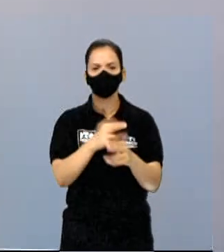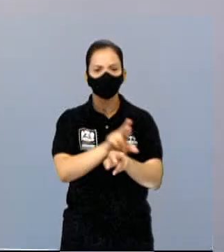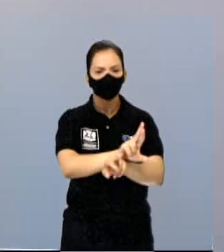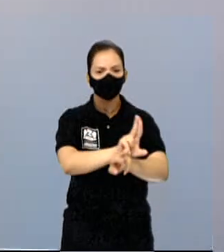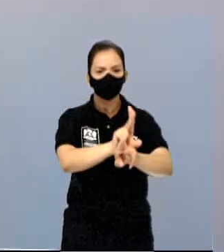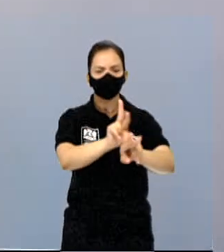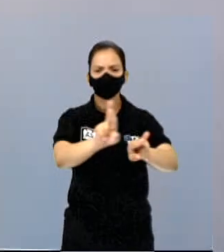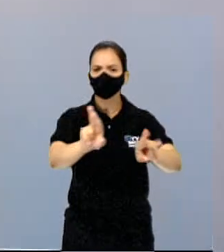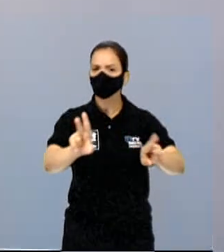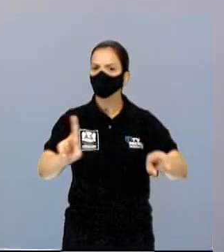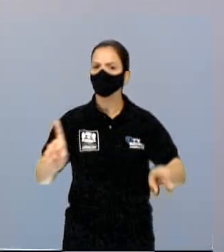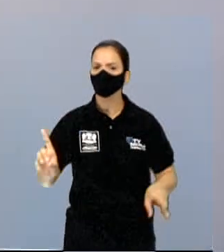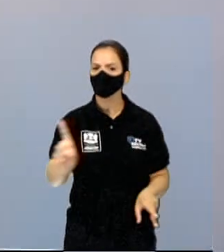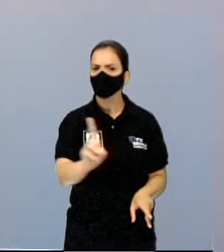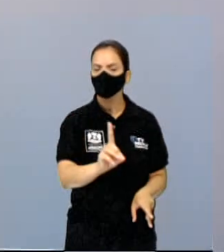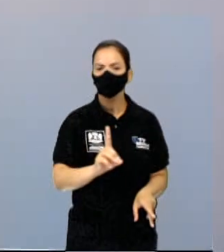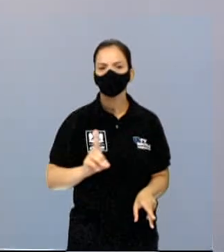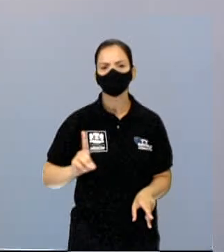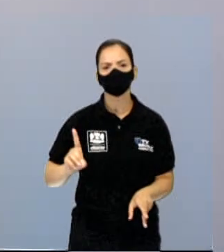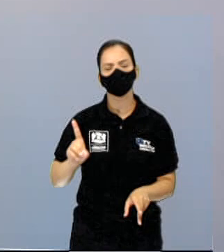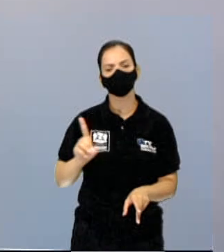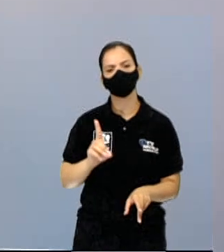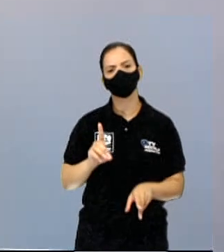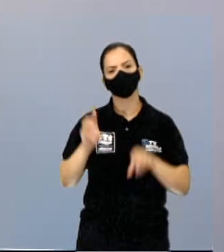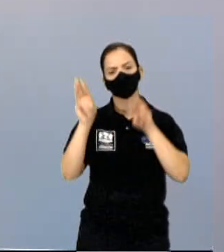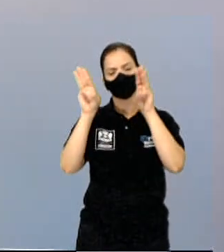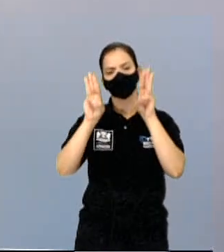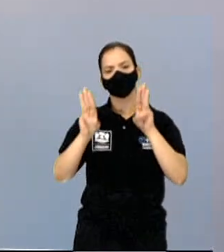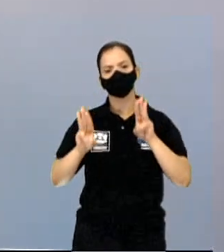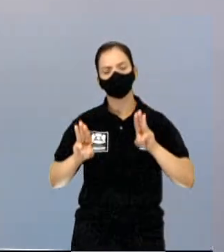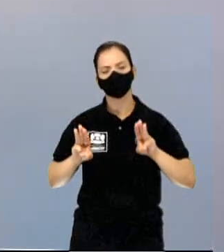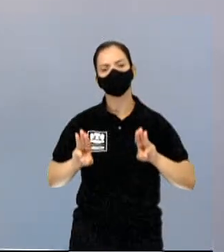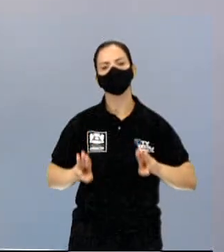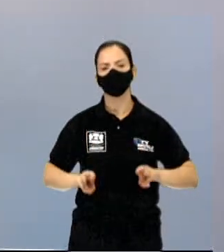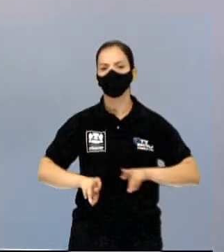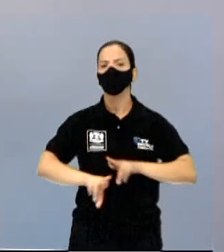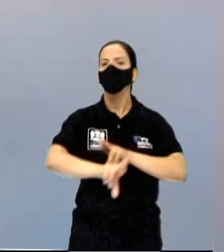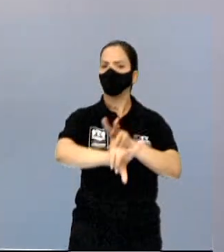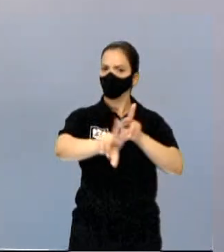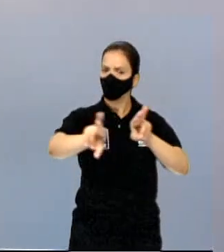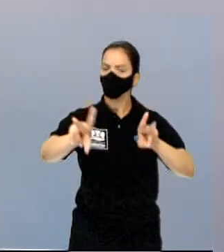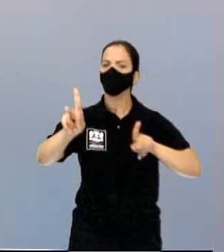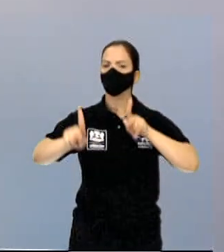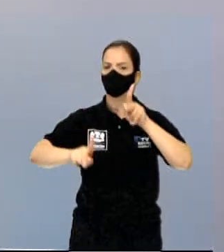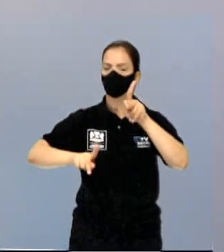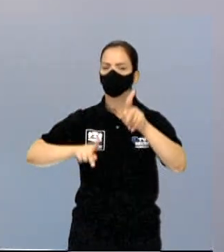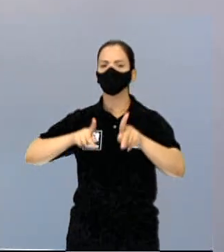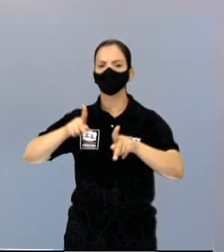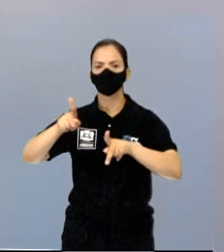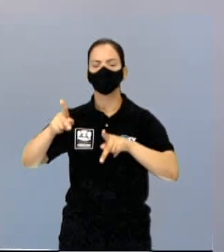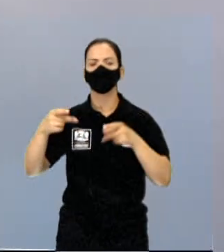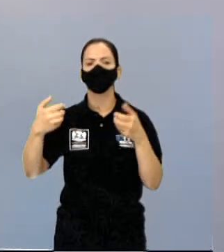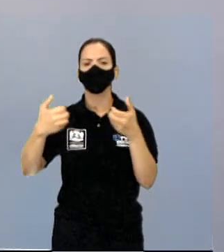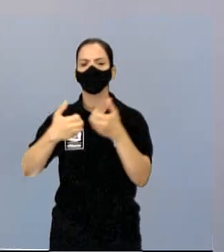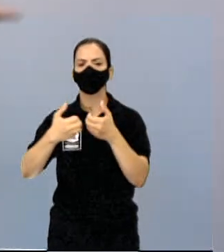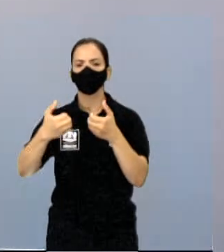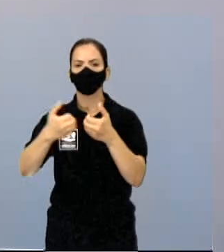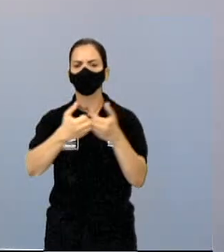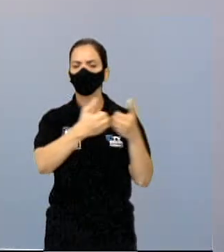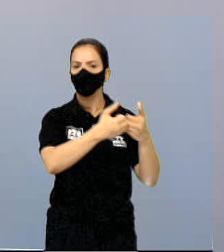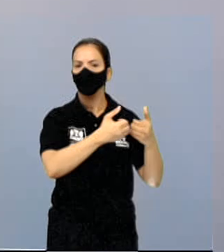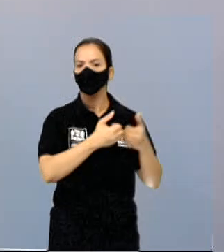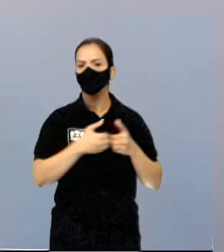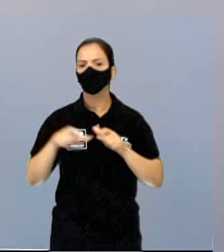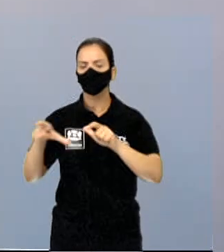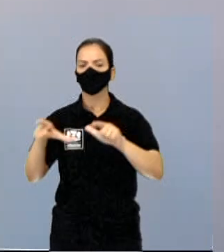só os mesopotâmios, né, eles eram politeístas, mas também vários povos, né, que geralmente estavam ali habitando aquelas terras